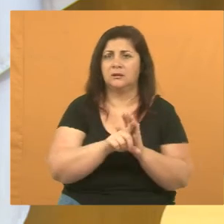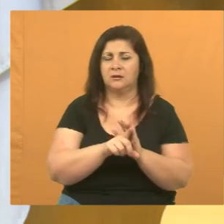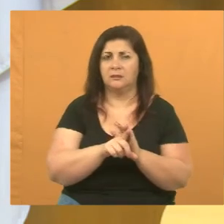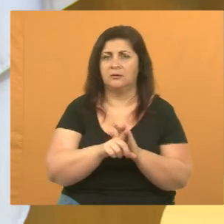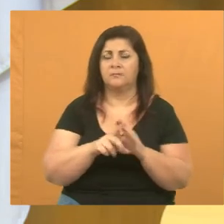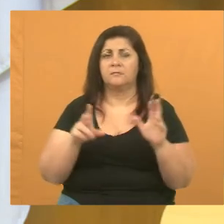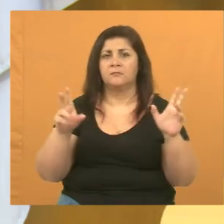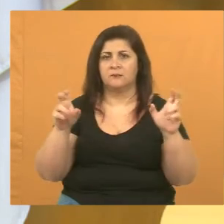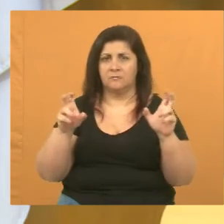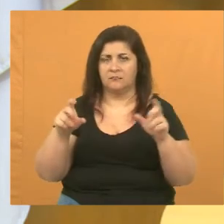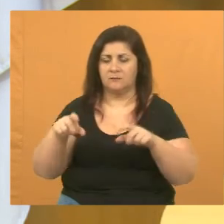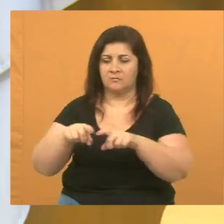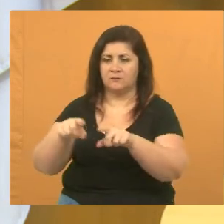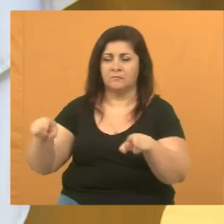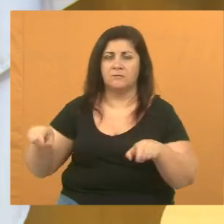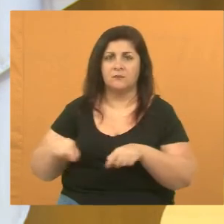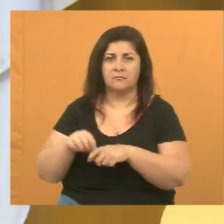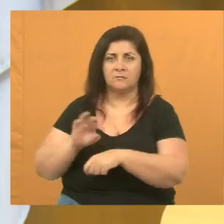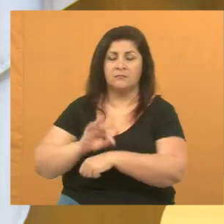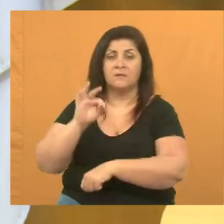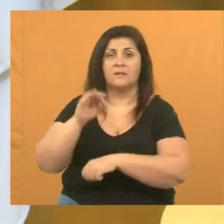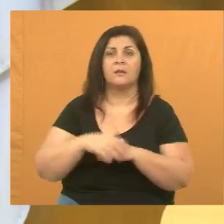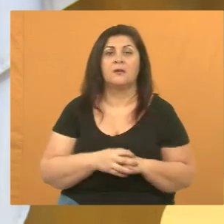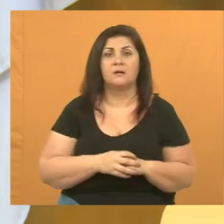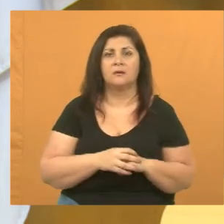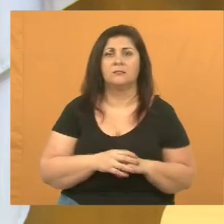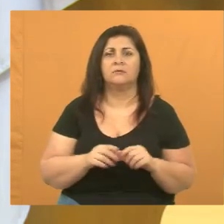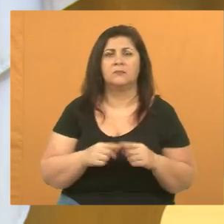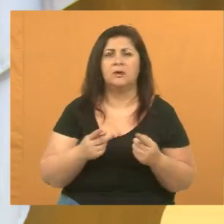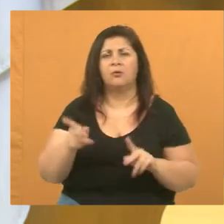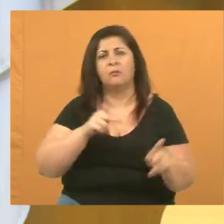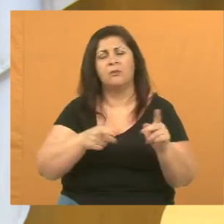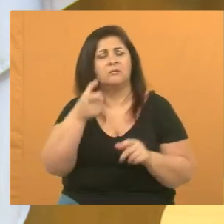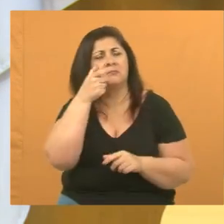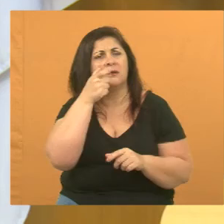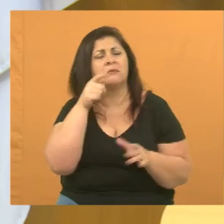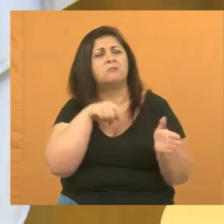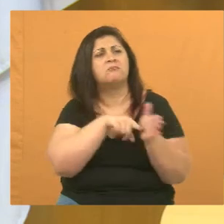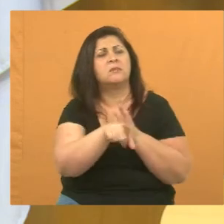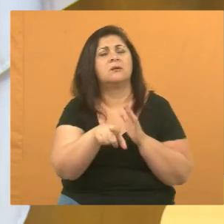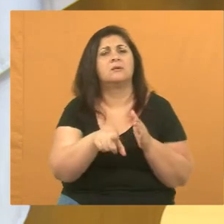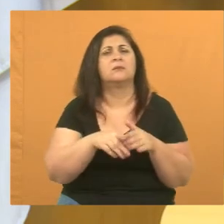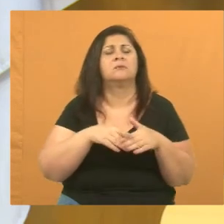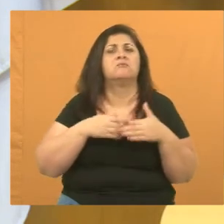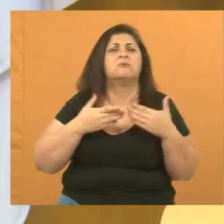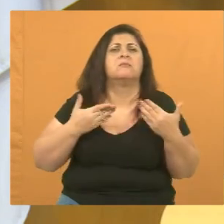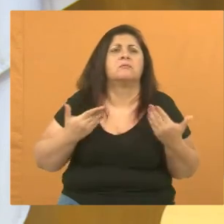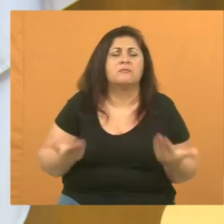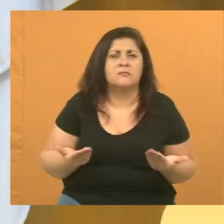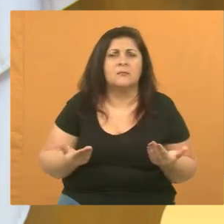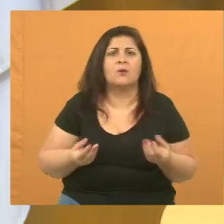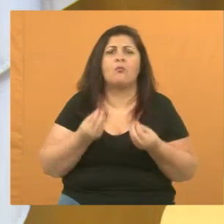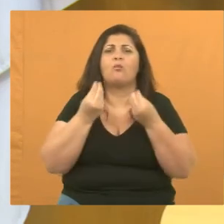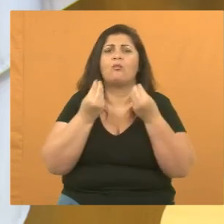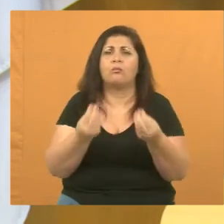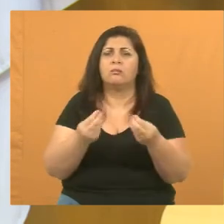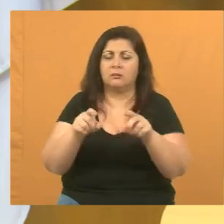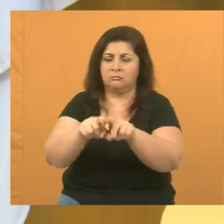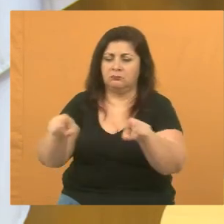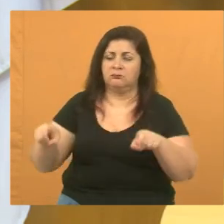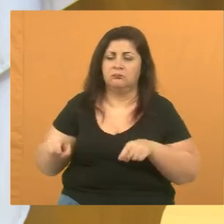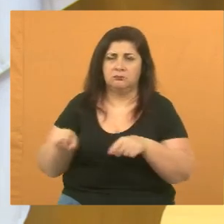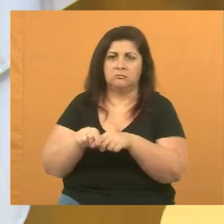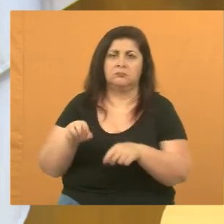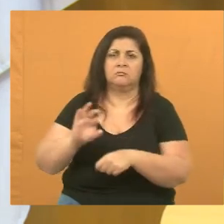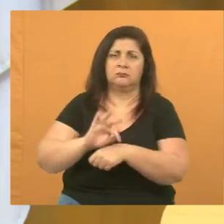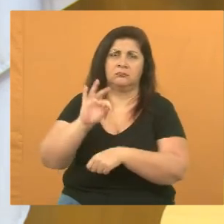escritório técnico. Mas assim, o munícipe que está nos assistindo pergunta, mas afinal, o que vem a ser esse escritório